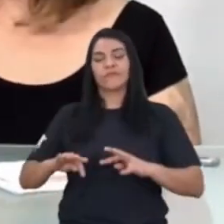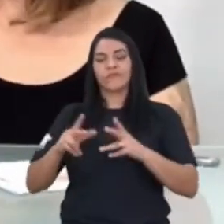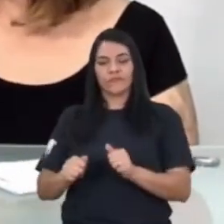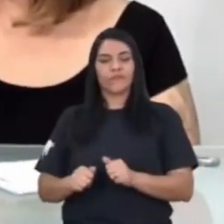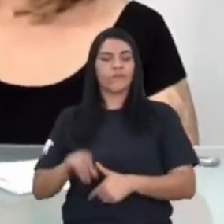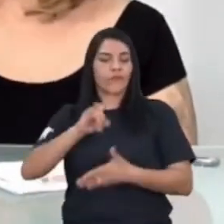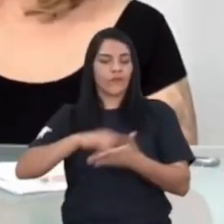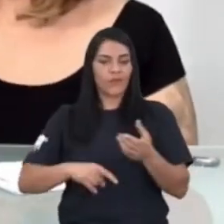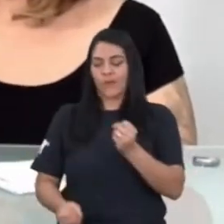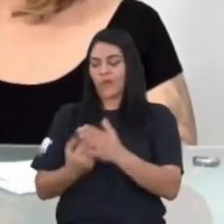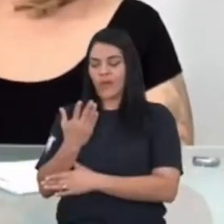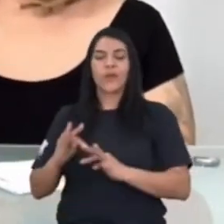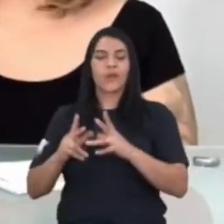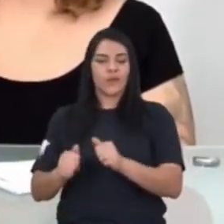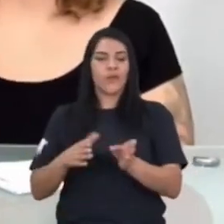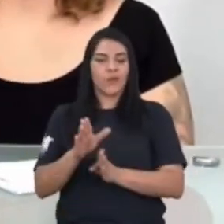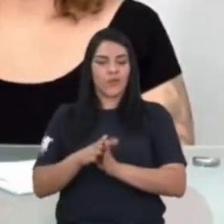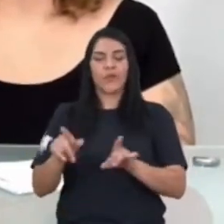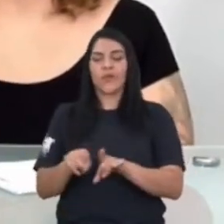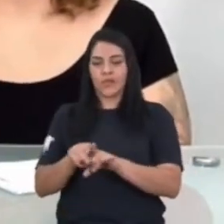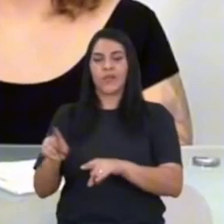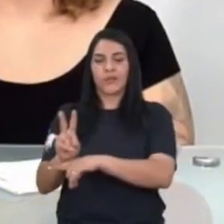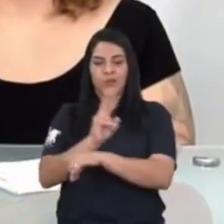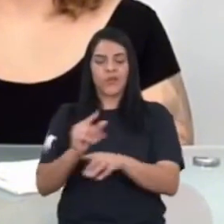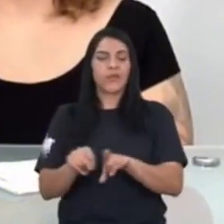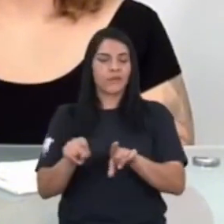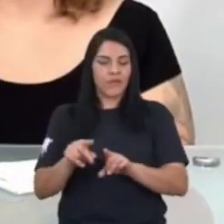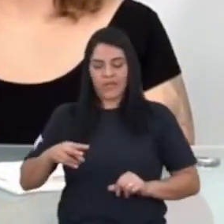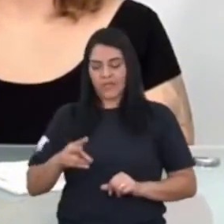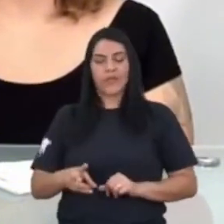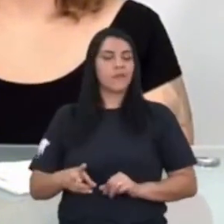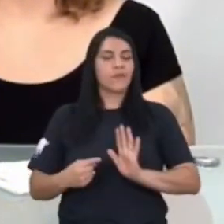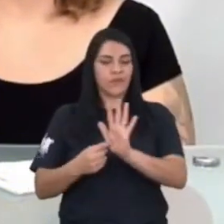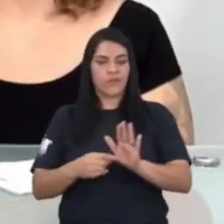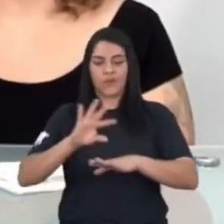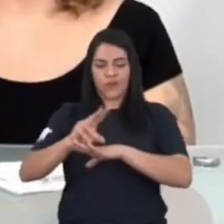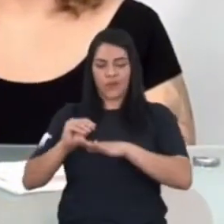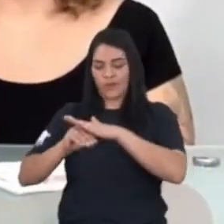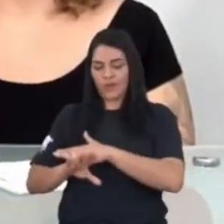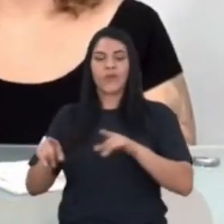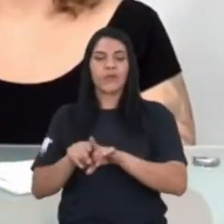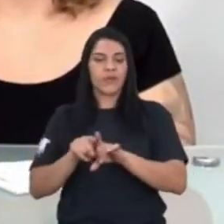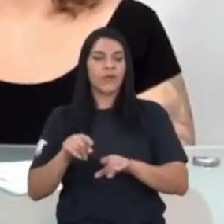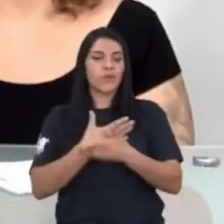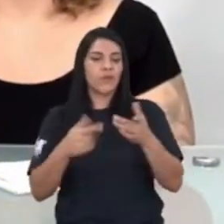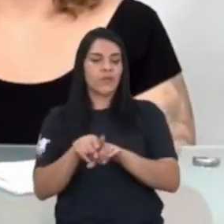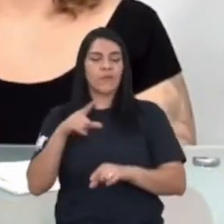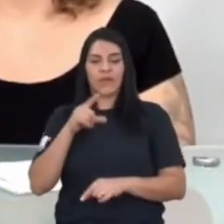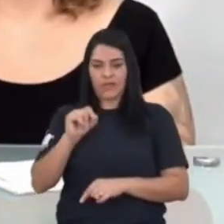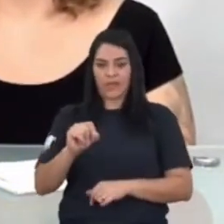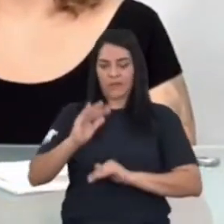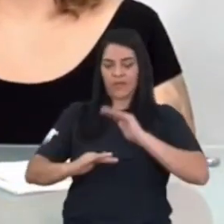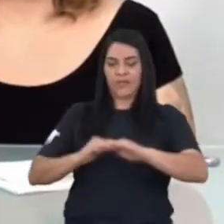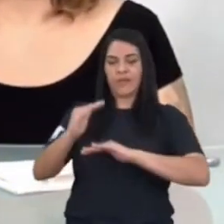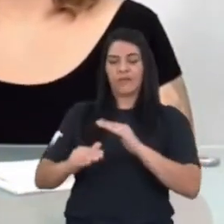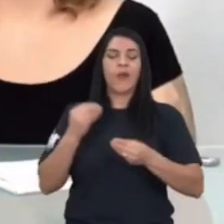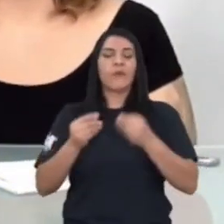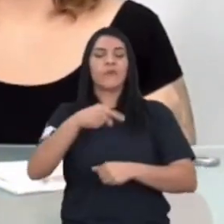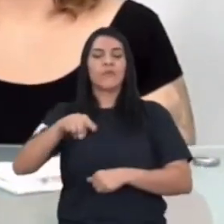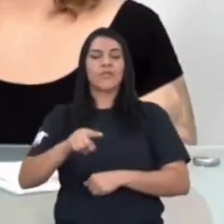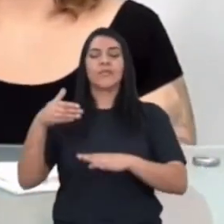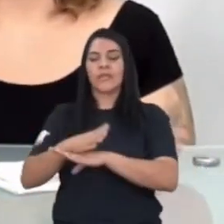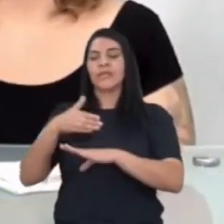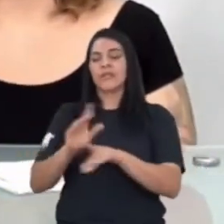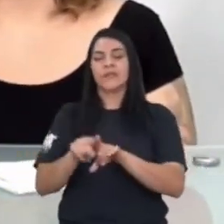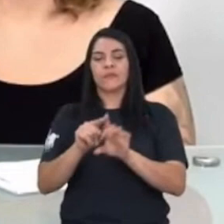vão sendo elaborados, né, os documentos orientadores, os tutoriais, nós sempre postamos lá no repositório. Então, aqui a gente tem um passo a passo de como você acessar. Então, você